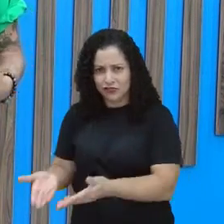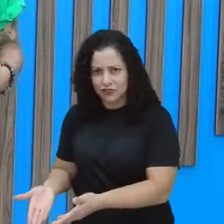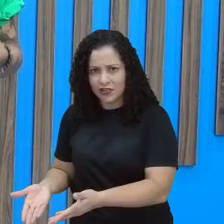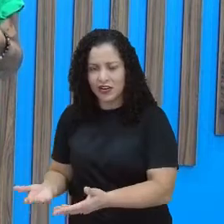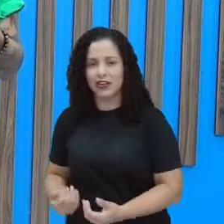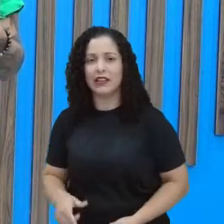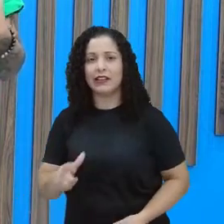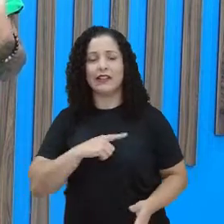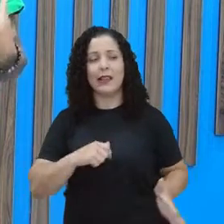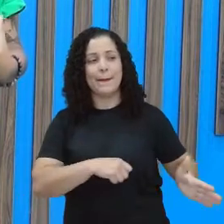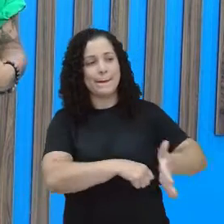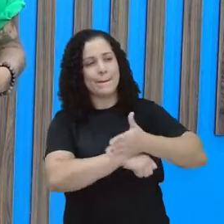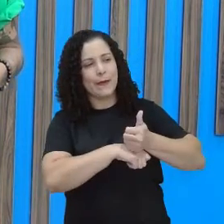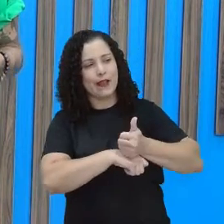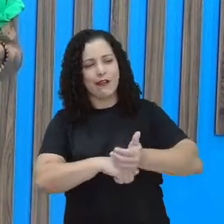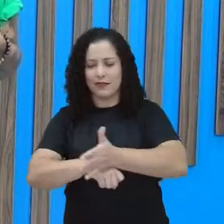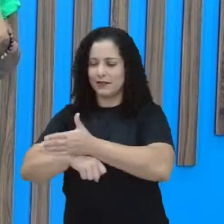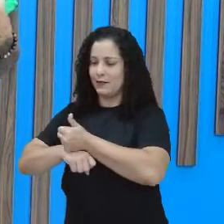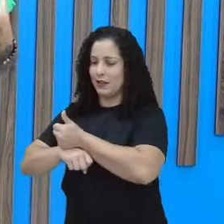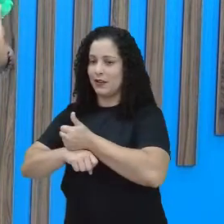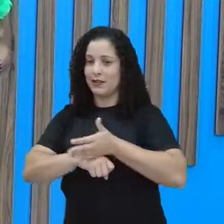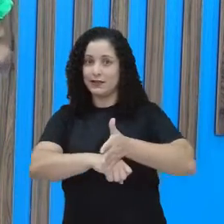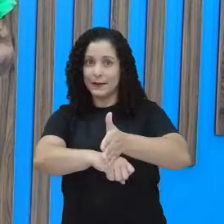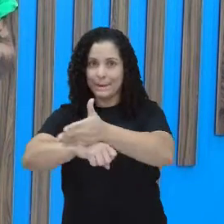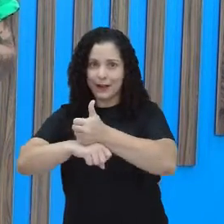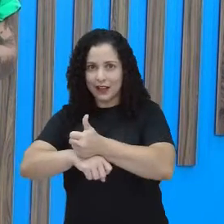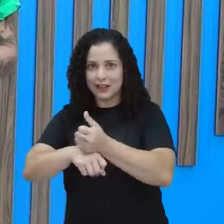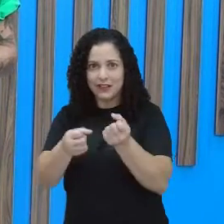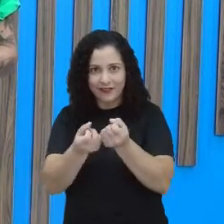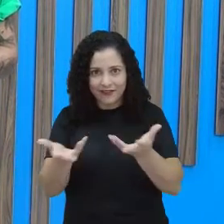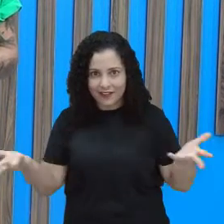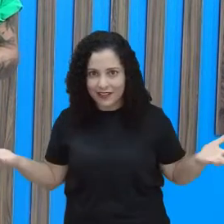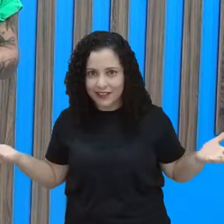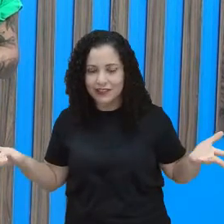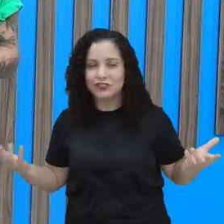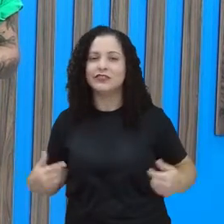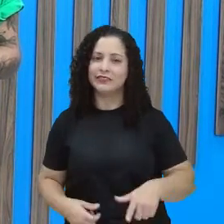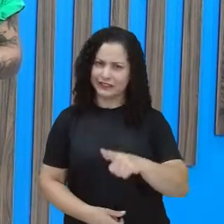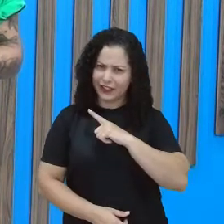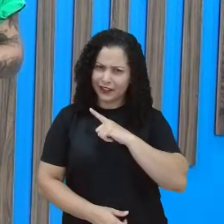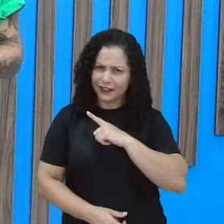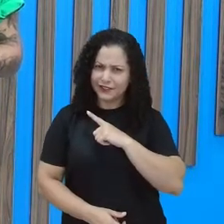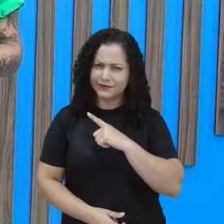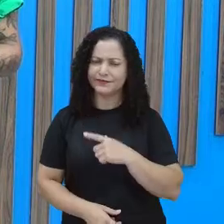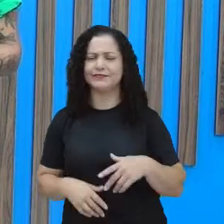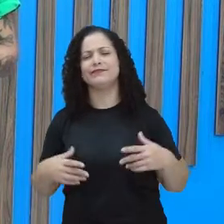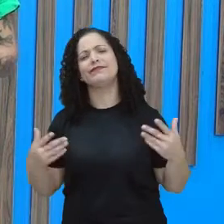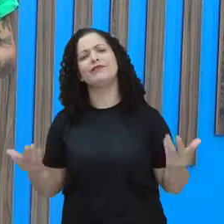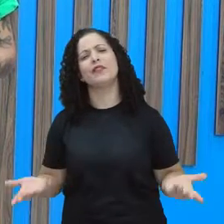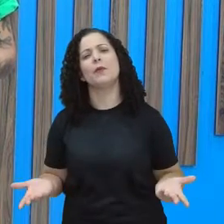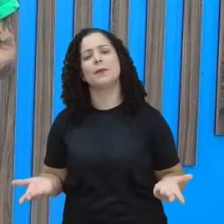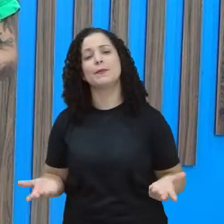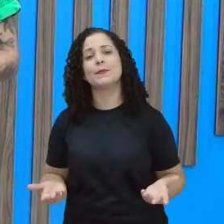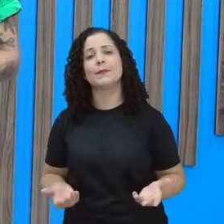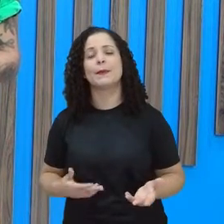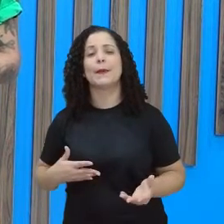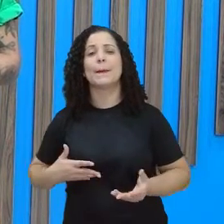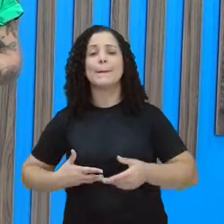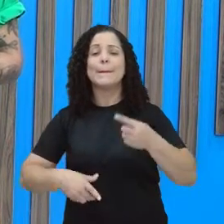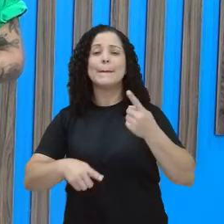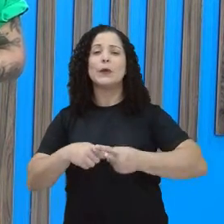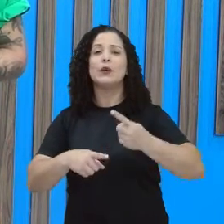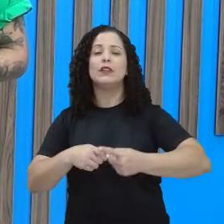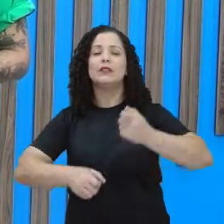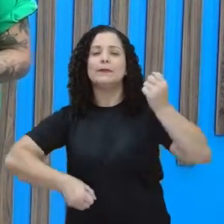lazer suficientes para essa fase tão importante que é a primeira infância? Então, o porquê também é político? Porque